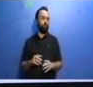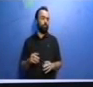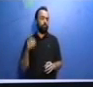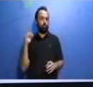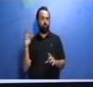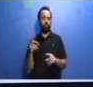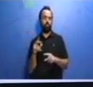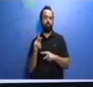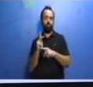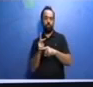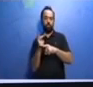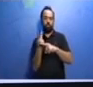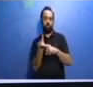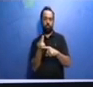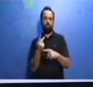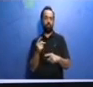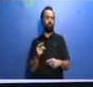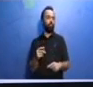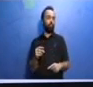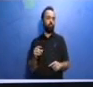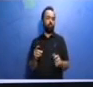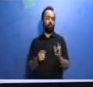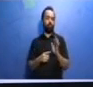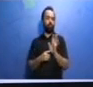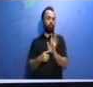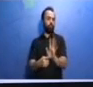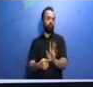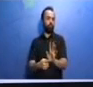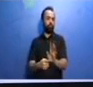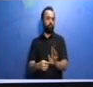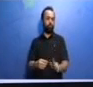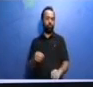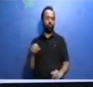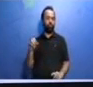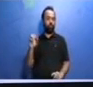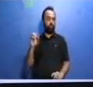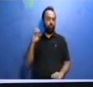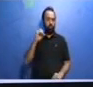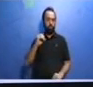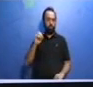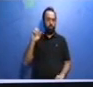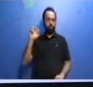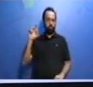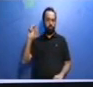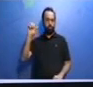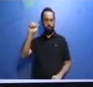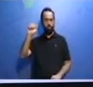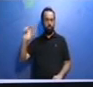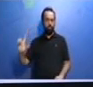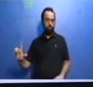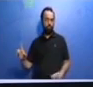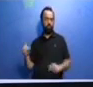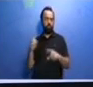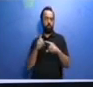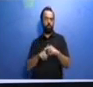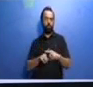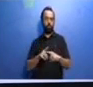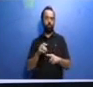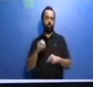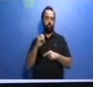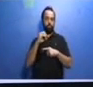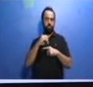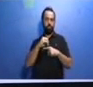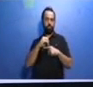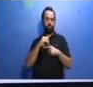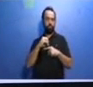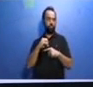sendo representado ali por 2 moléculas de gás hidrogênio, na cor azul, mais a molécula de gás oxigênio,